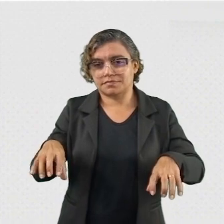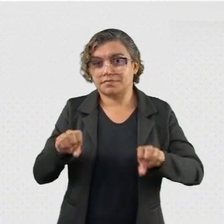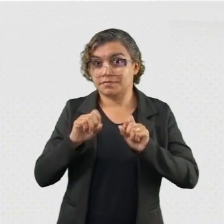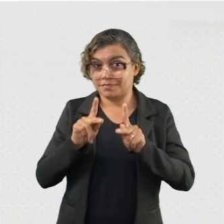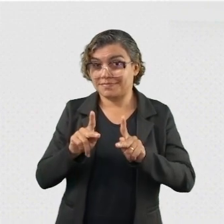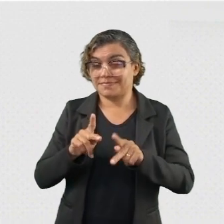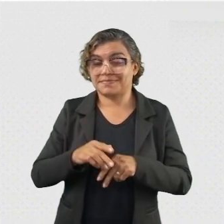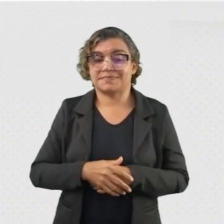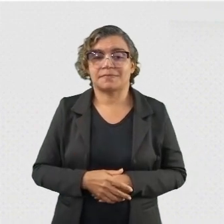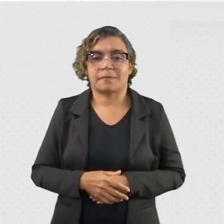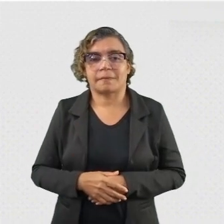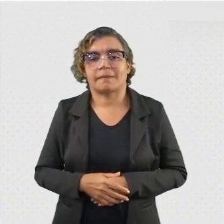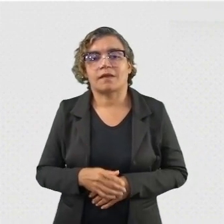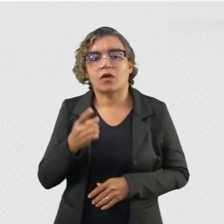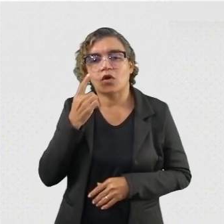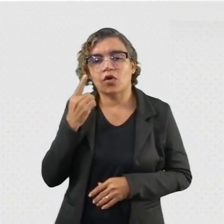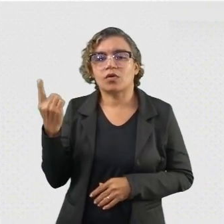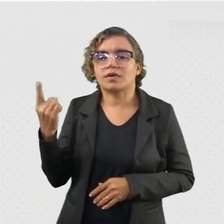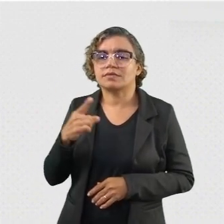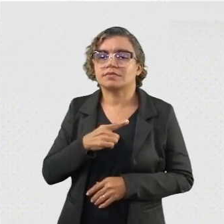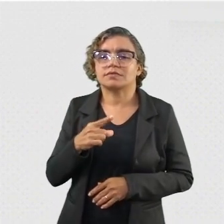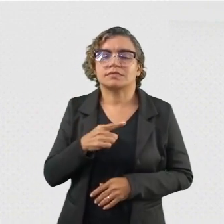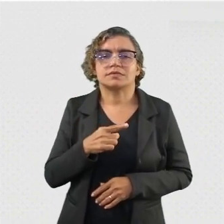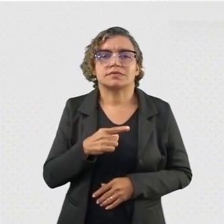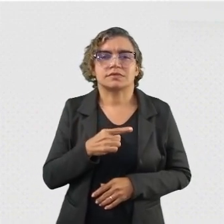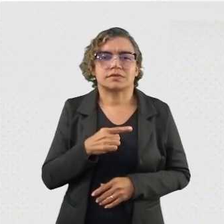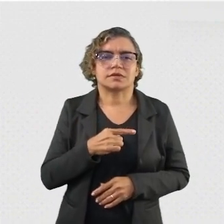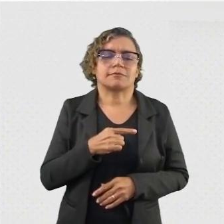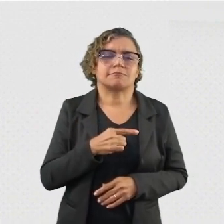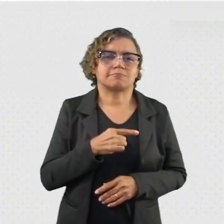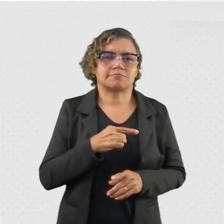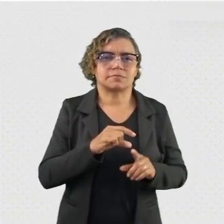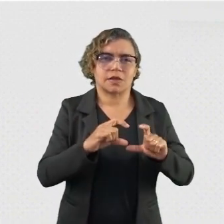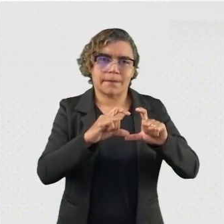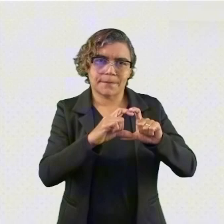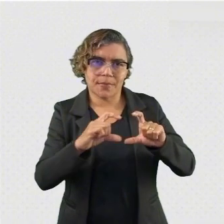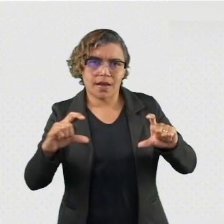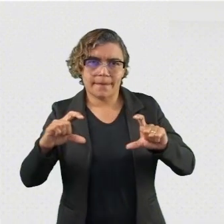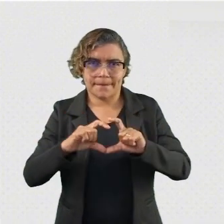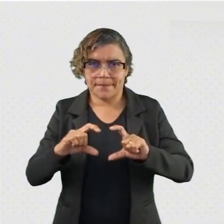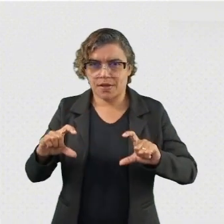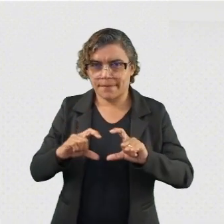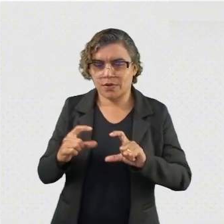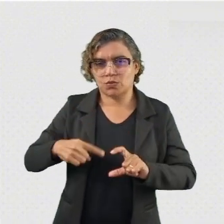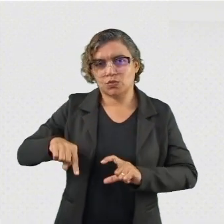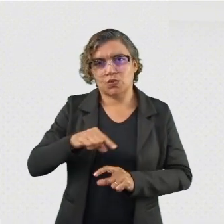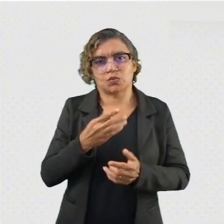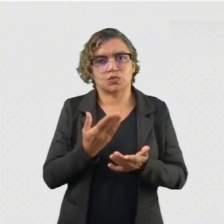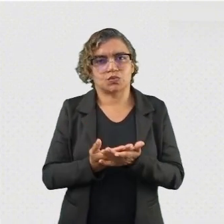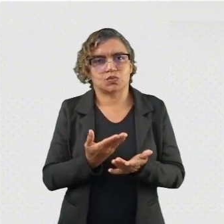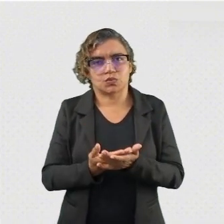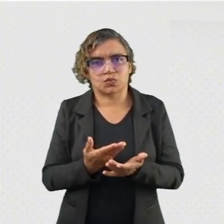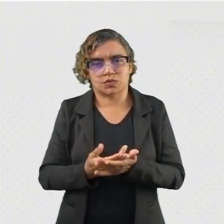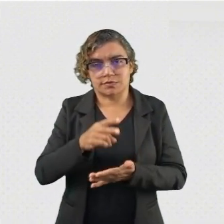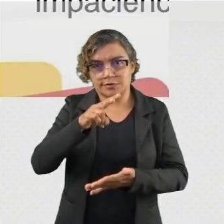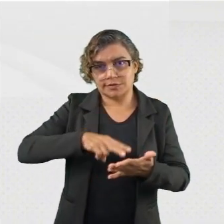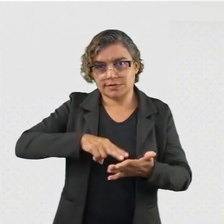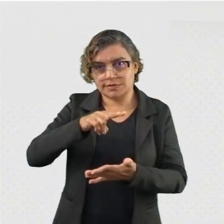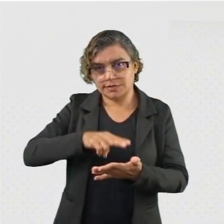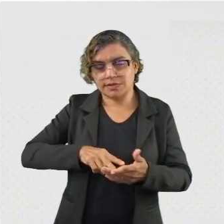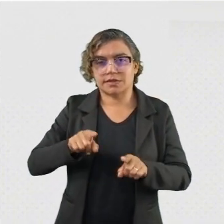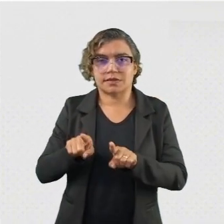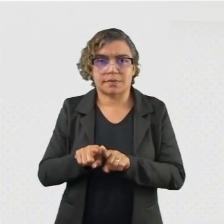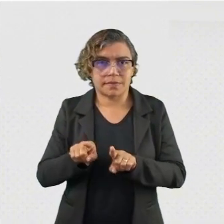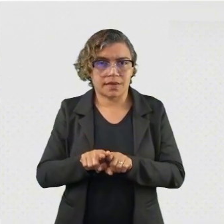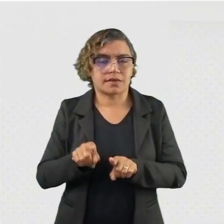holiday. Aqui nós temos pequenos fragmentos textuais para a gente trabalhar a parte da leitura e da